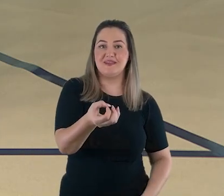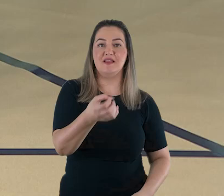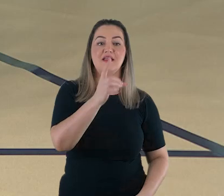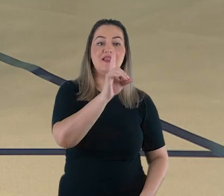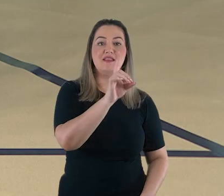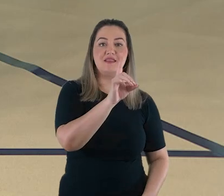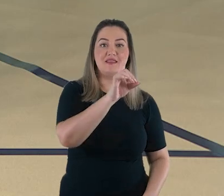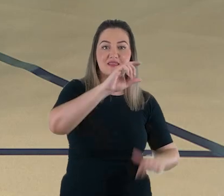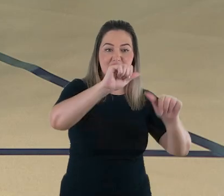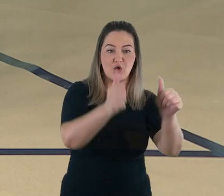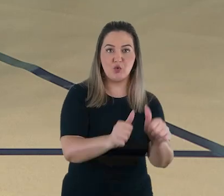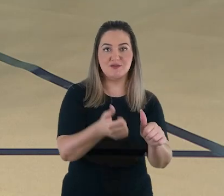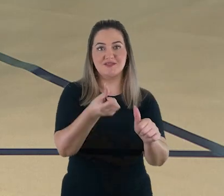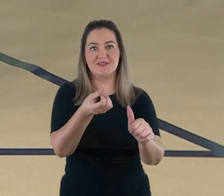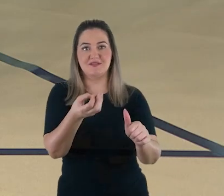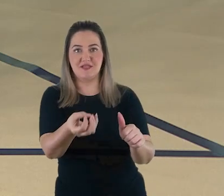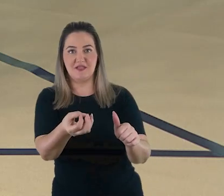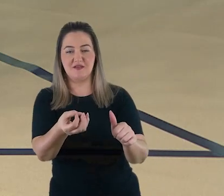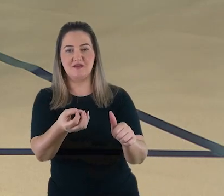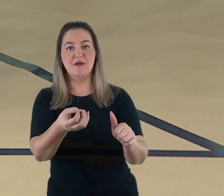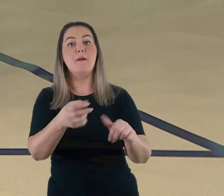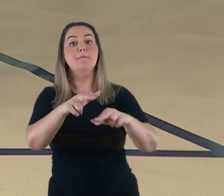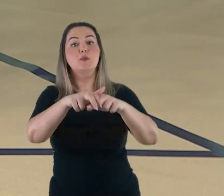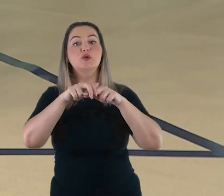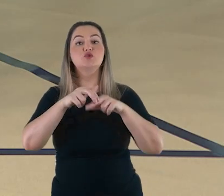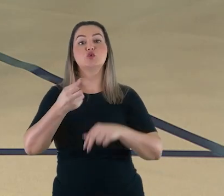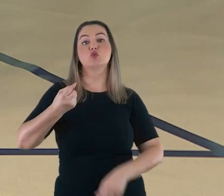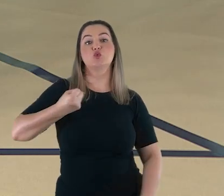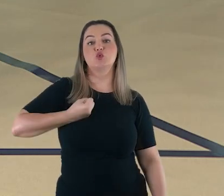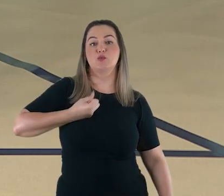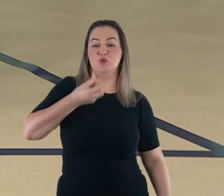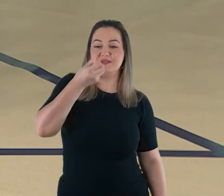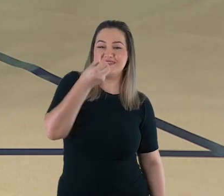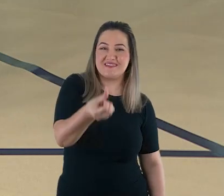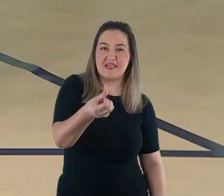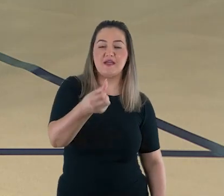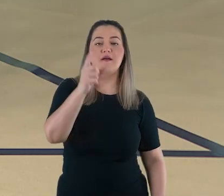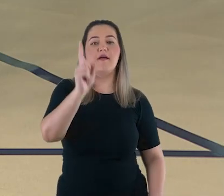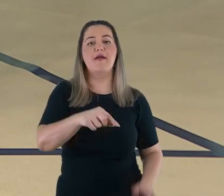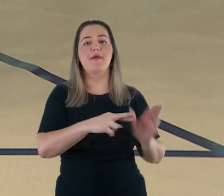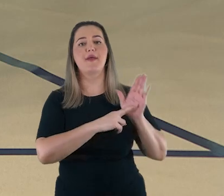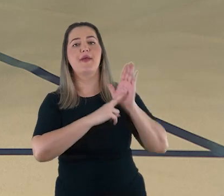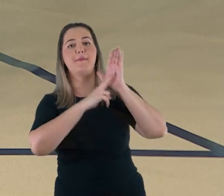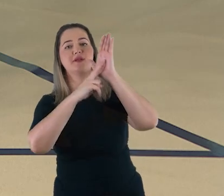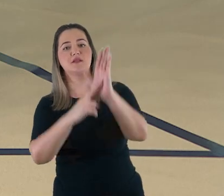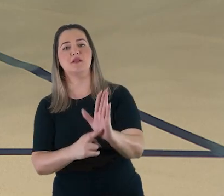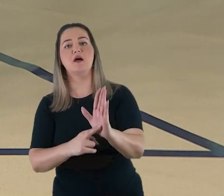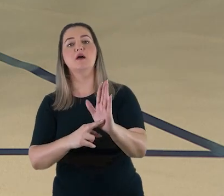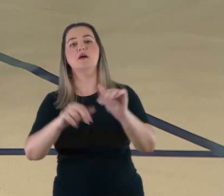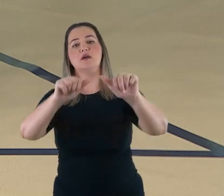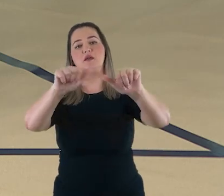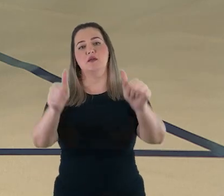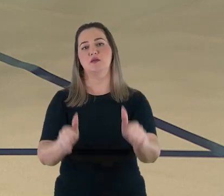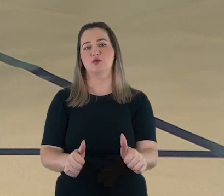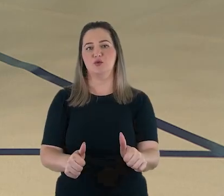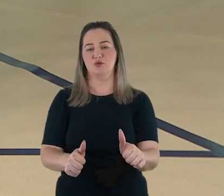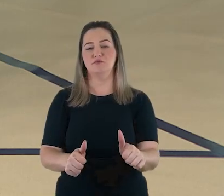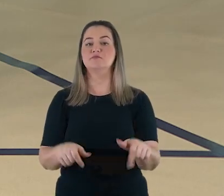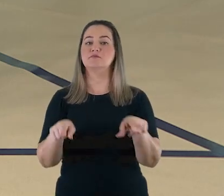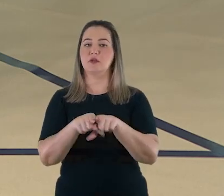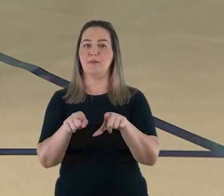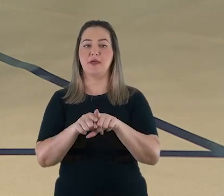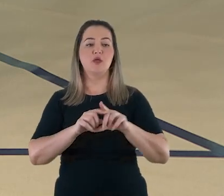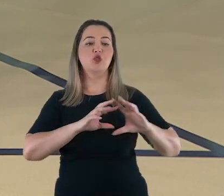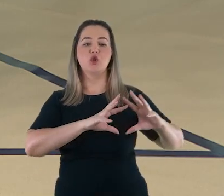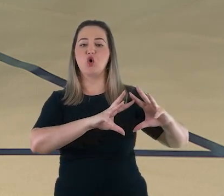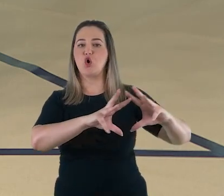como eles faziam com que o número 6 ficasse uma marca, uma representação da divindade e também atrelado a todas